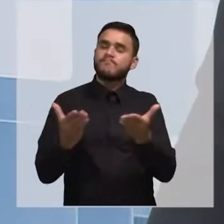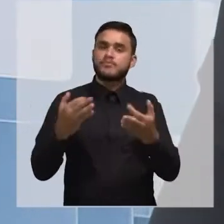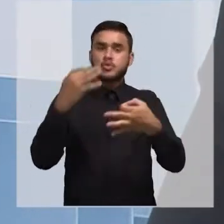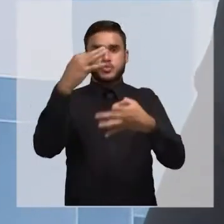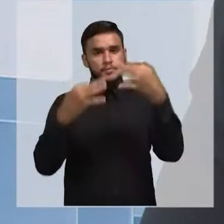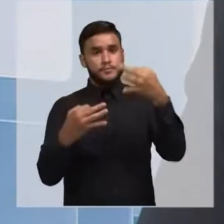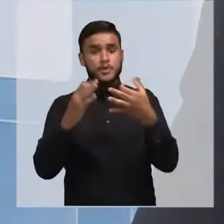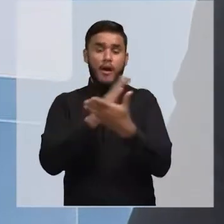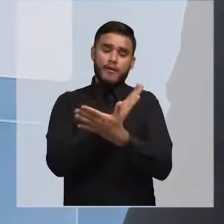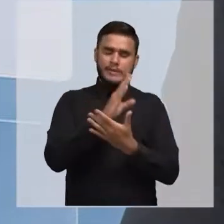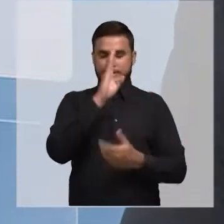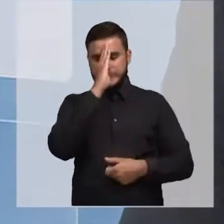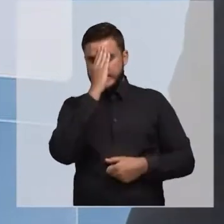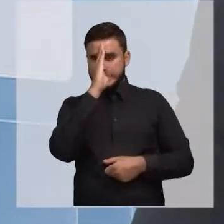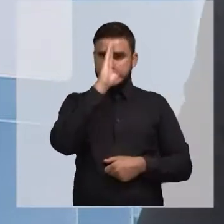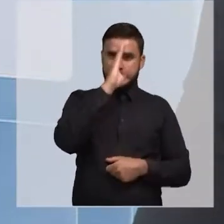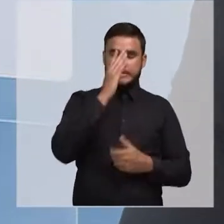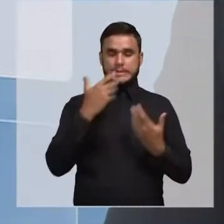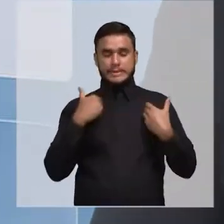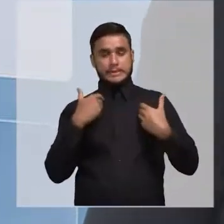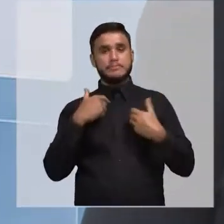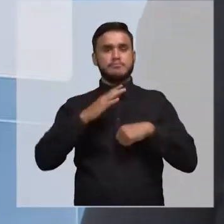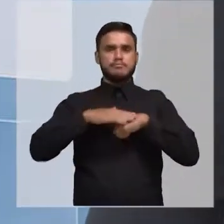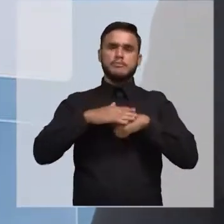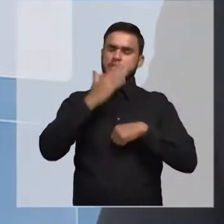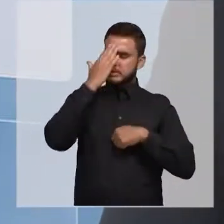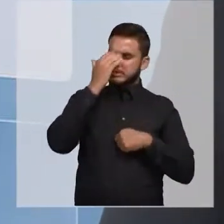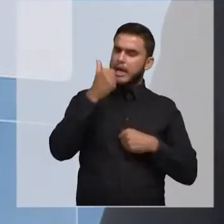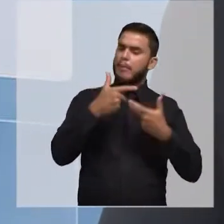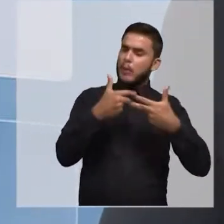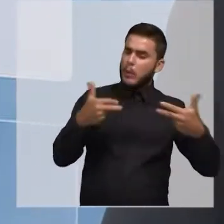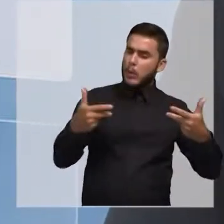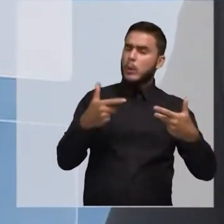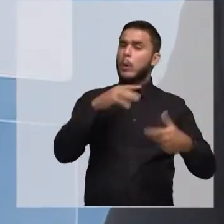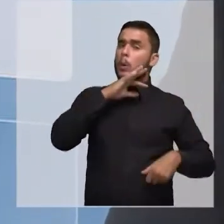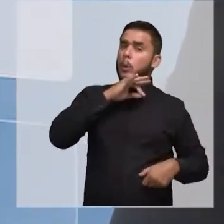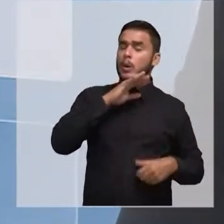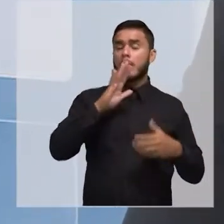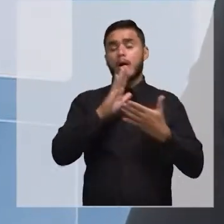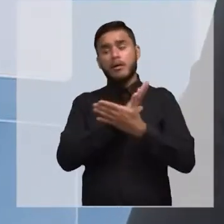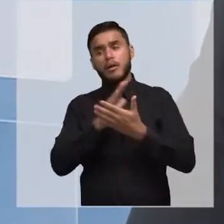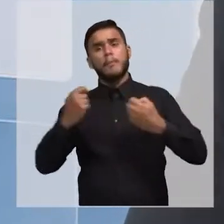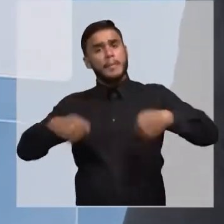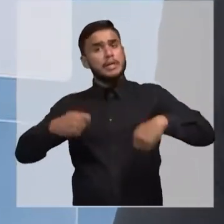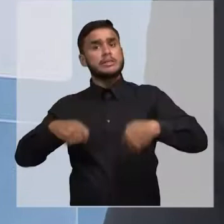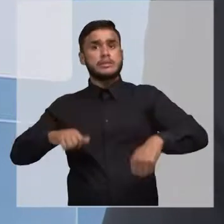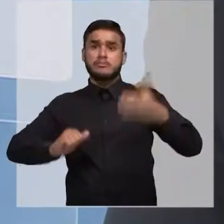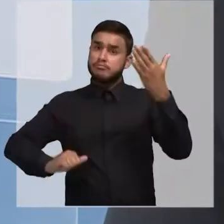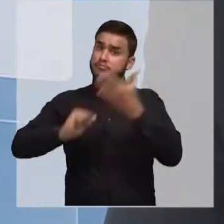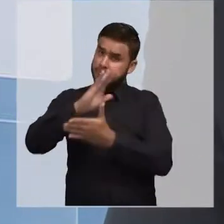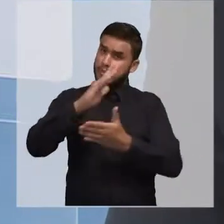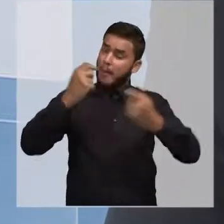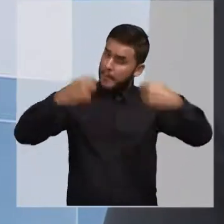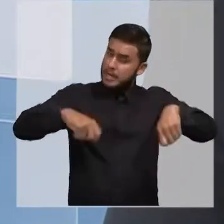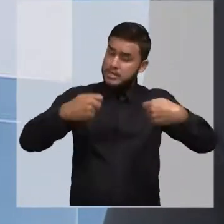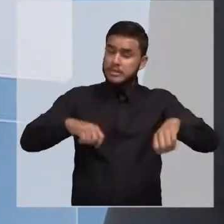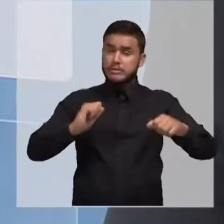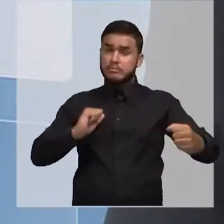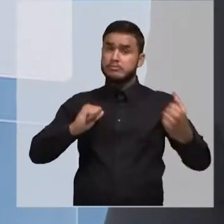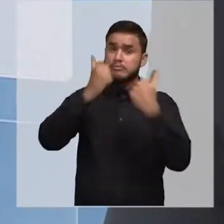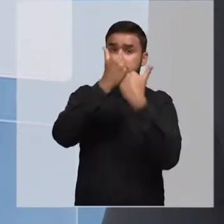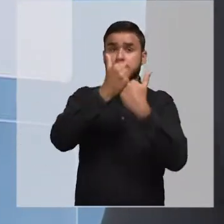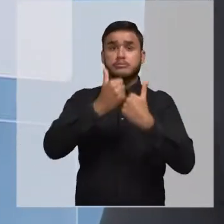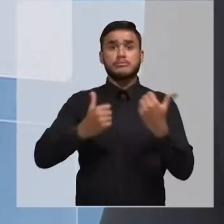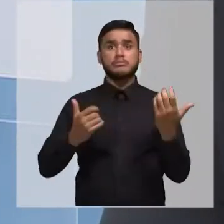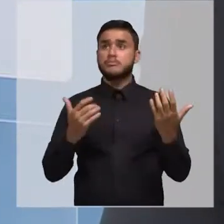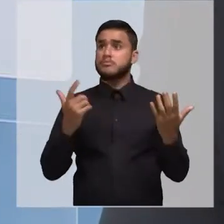tinha as pessoas no meio que reconhecia os exageros, mas entendia que havia necessidade. O que estava sendo feito era uma coisa